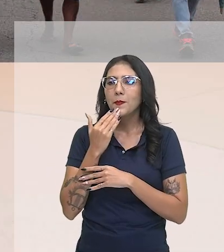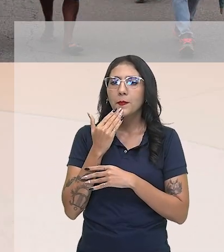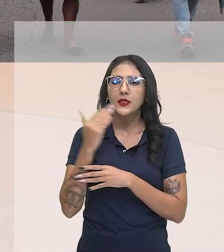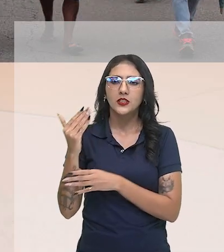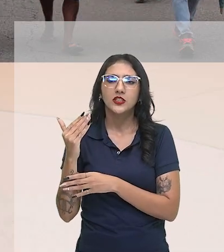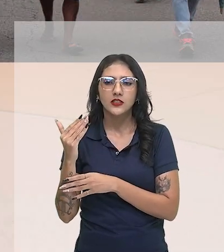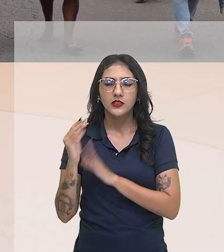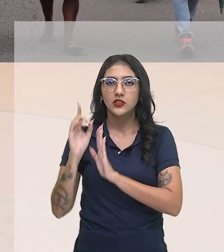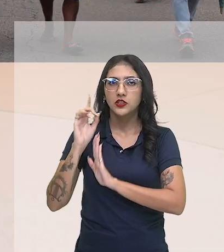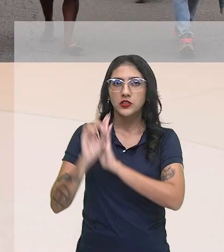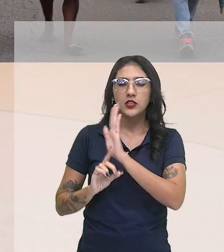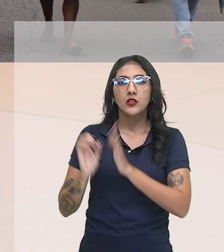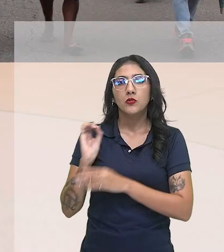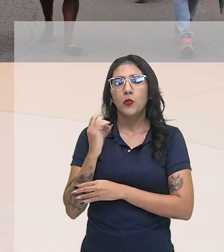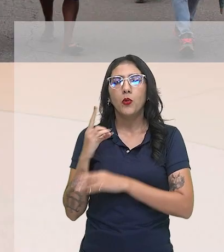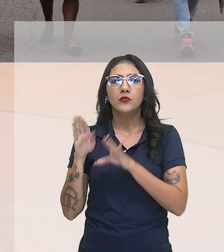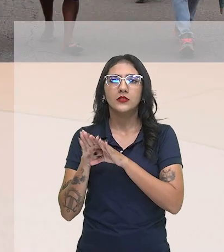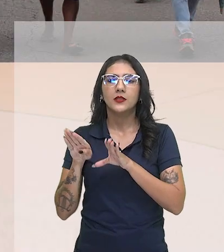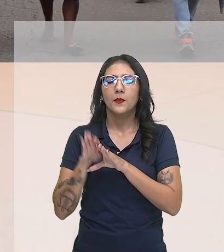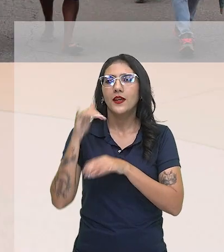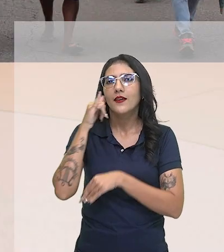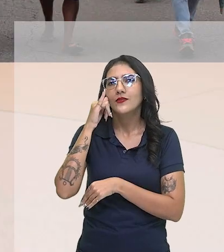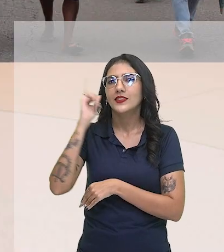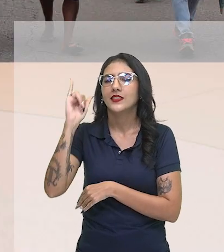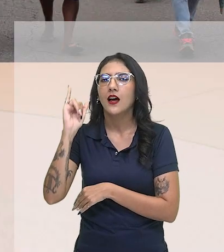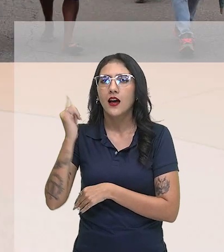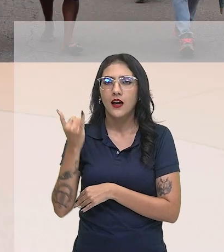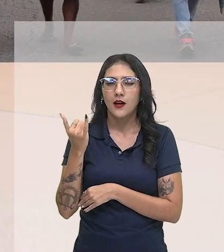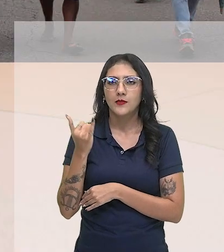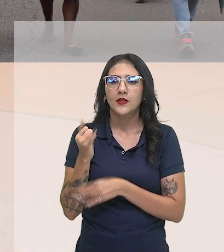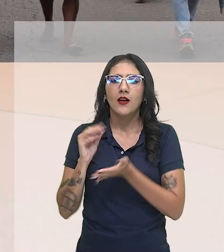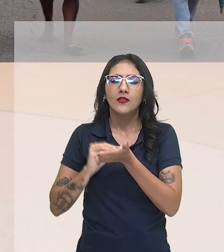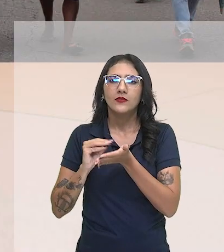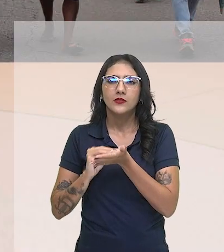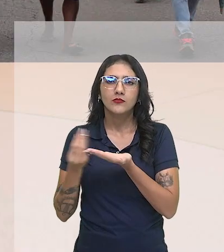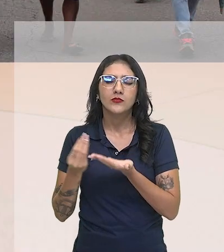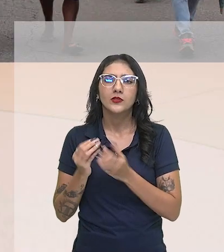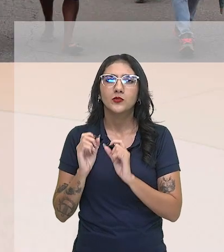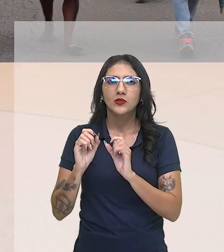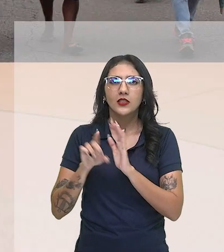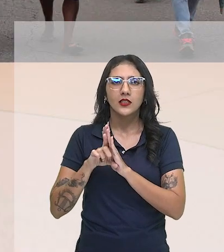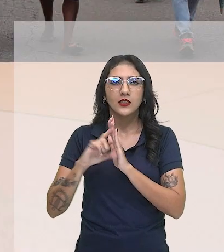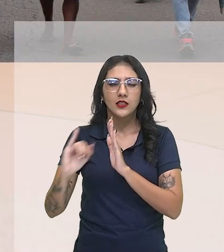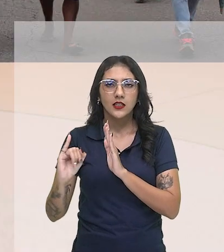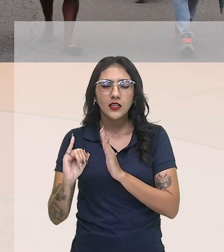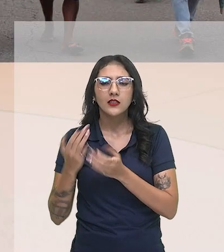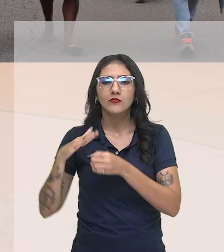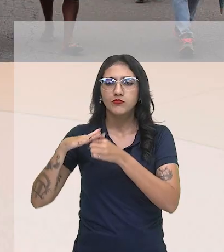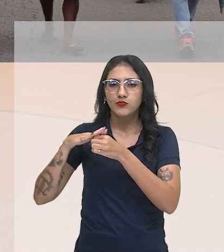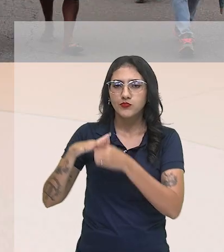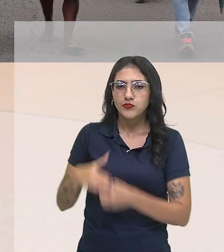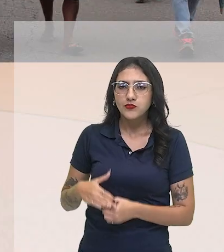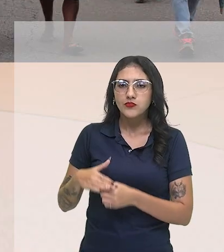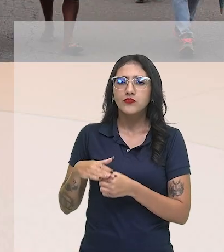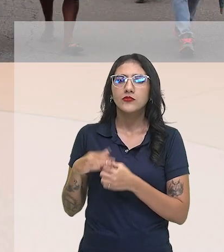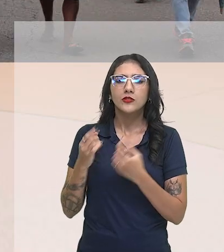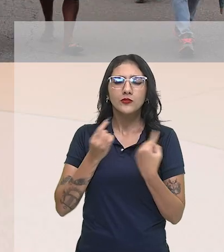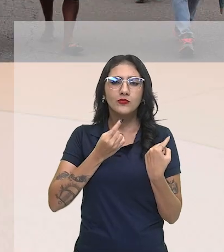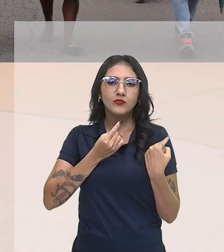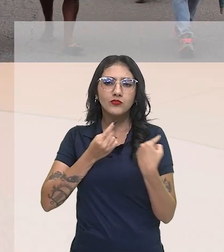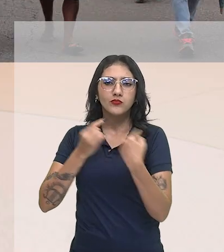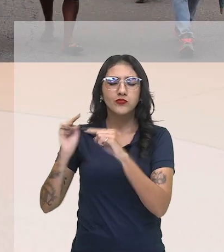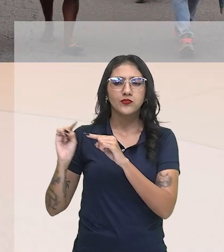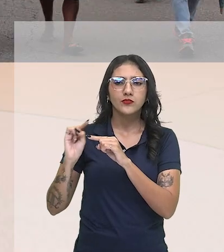para eliminar injustiças culturais, como a humilhação, o desrespeito e